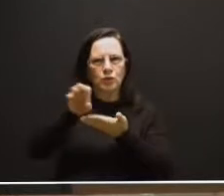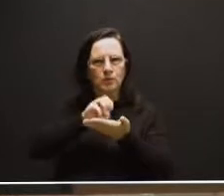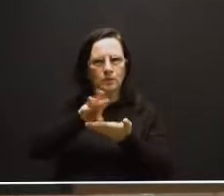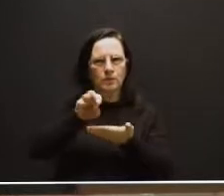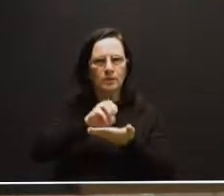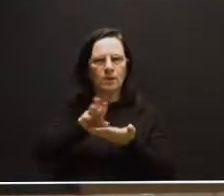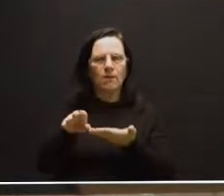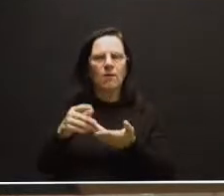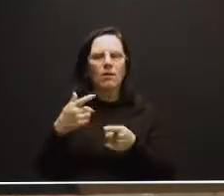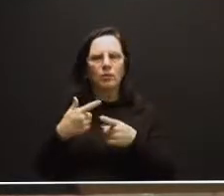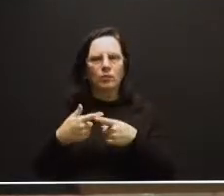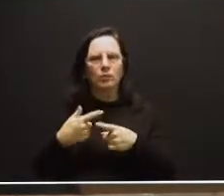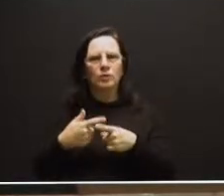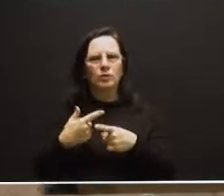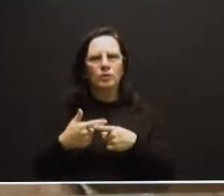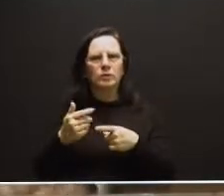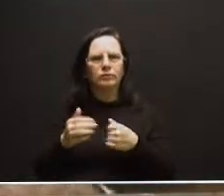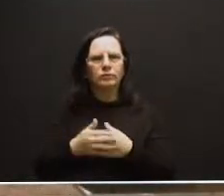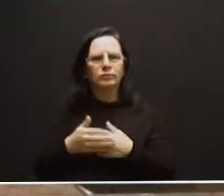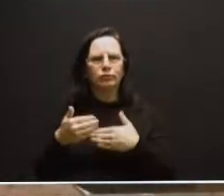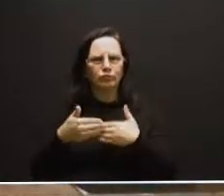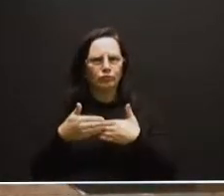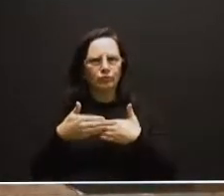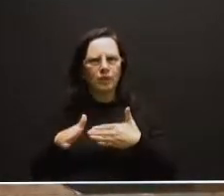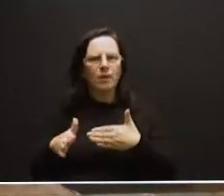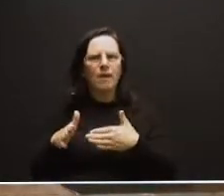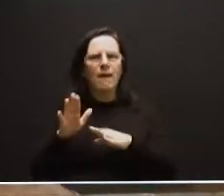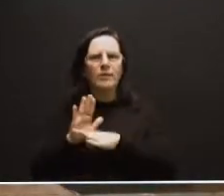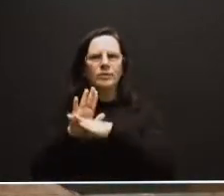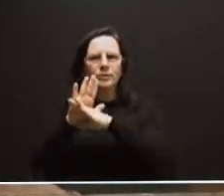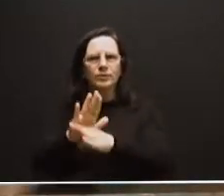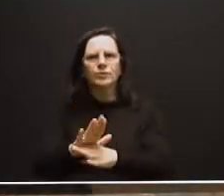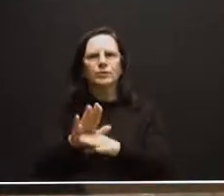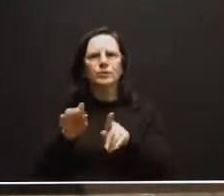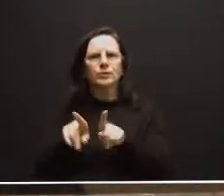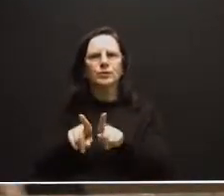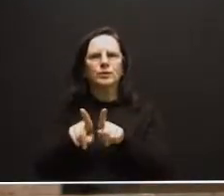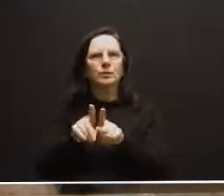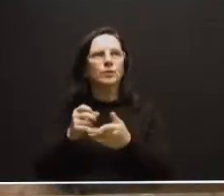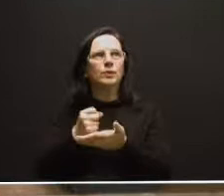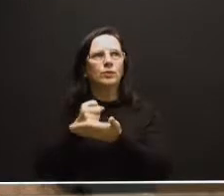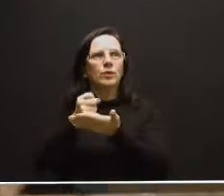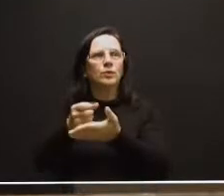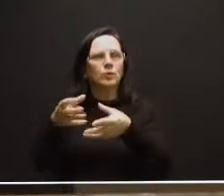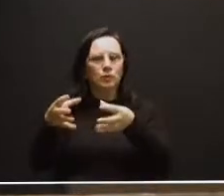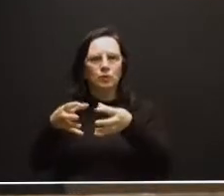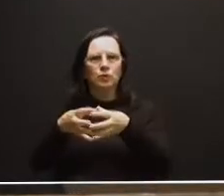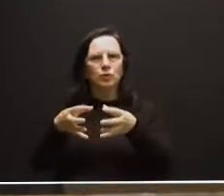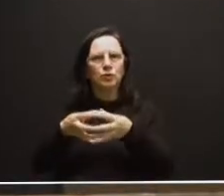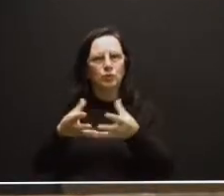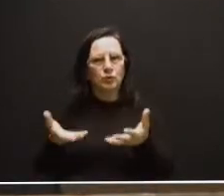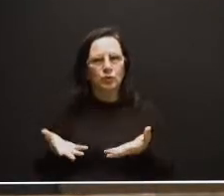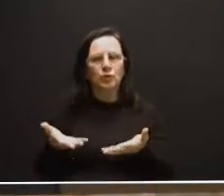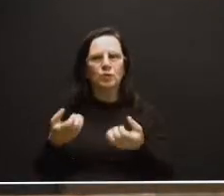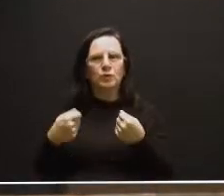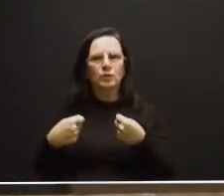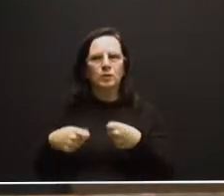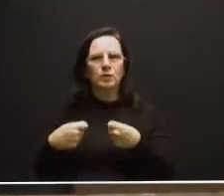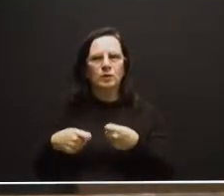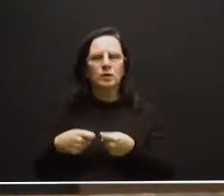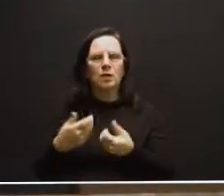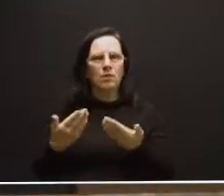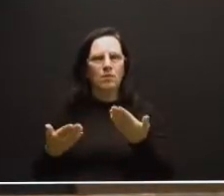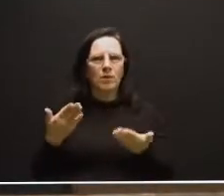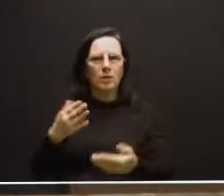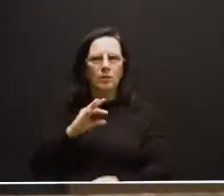possamos abrir portas aí de buscar patrocínios é projetado para dar o apoio independente do apoio que a prefeitura